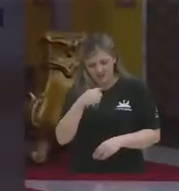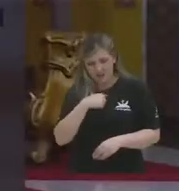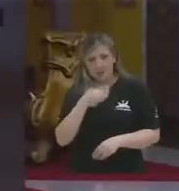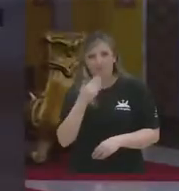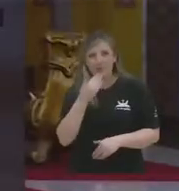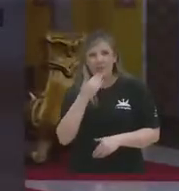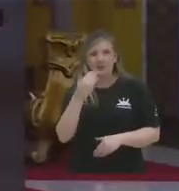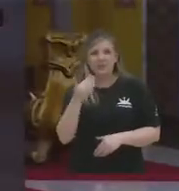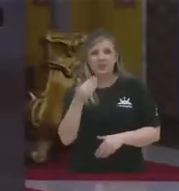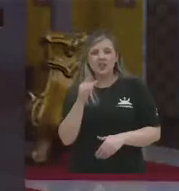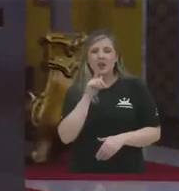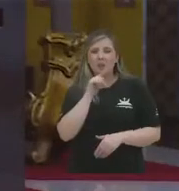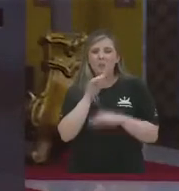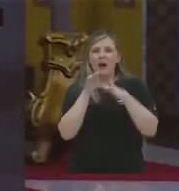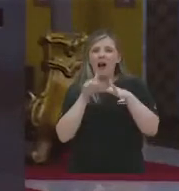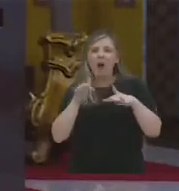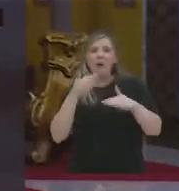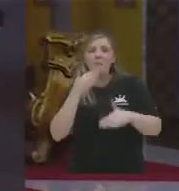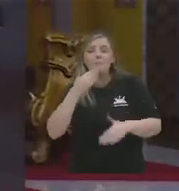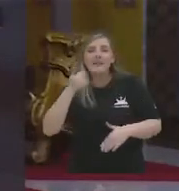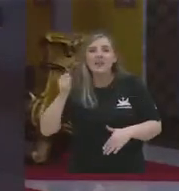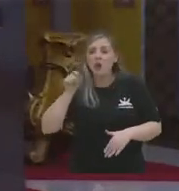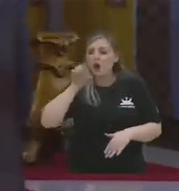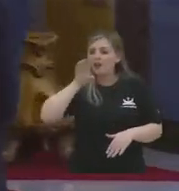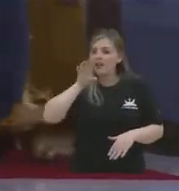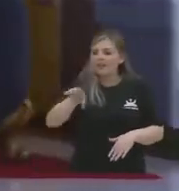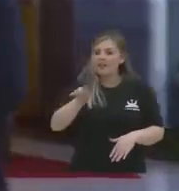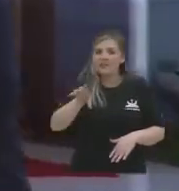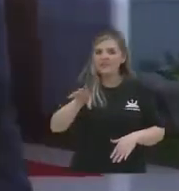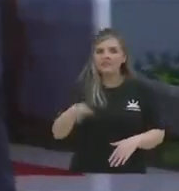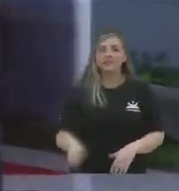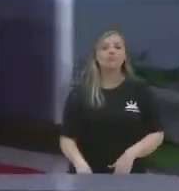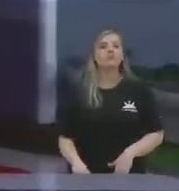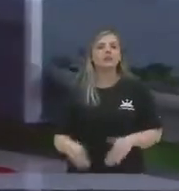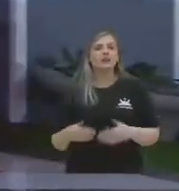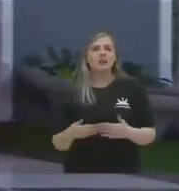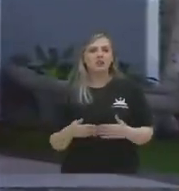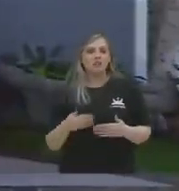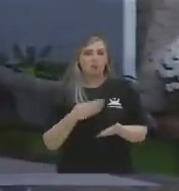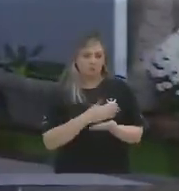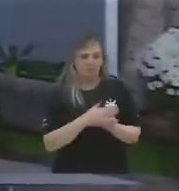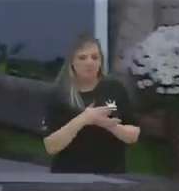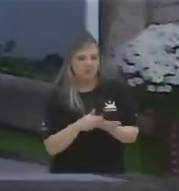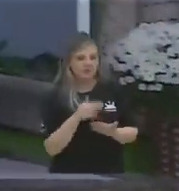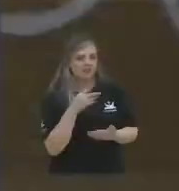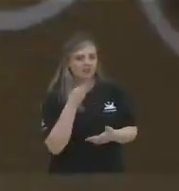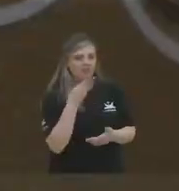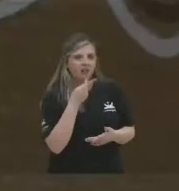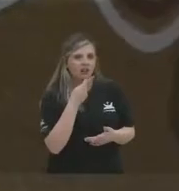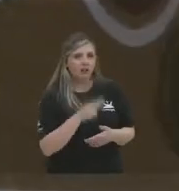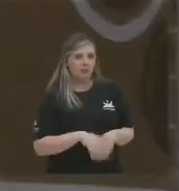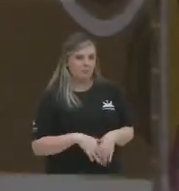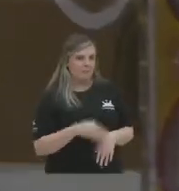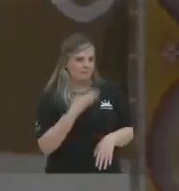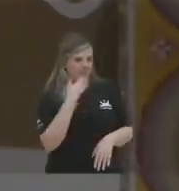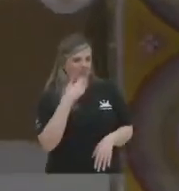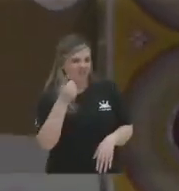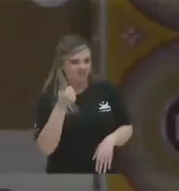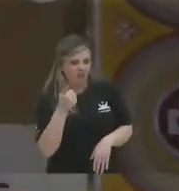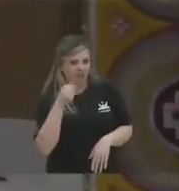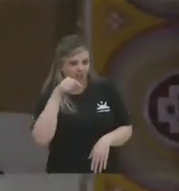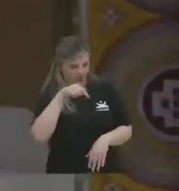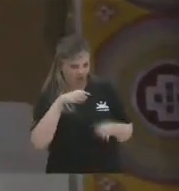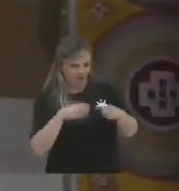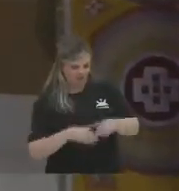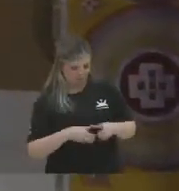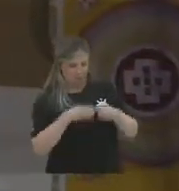é muito melhor do que essa água. E ela começa a dizer: mas como? Melhor do que essa água não tem. Aqui